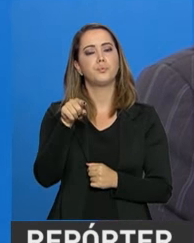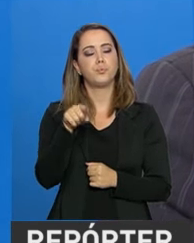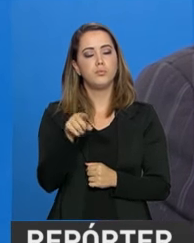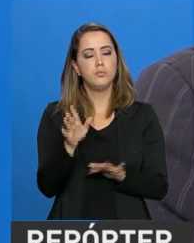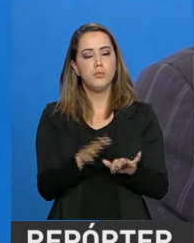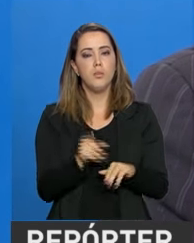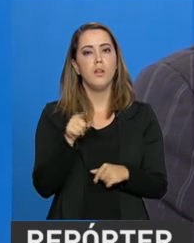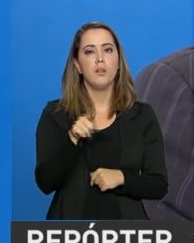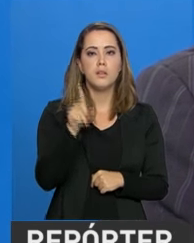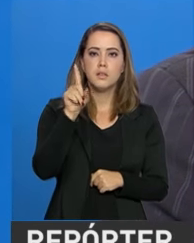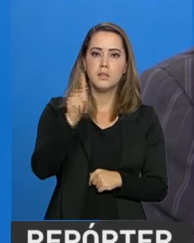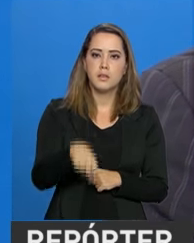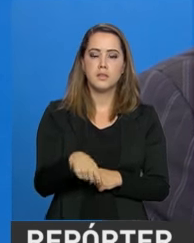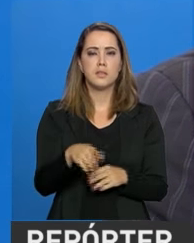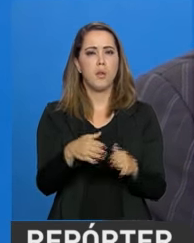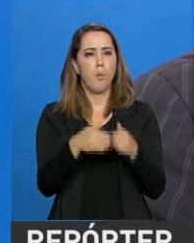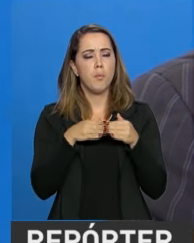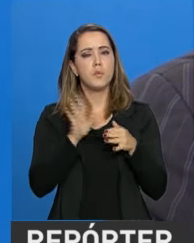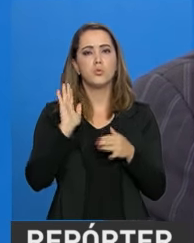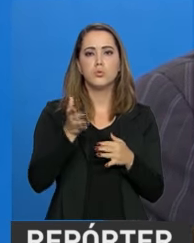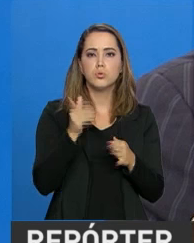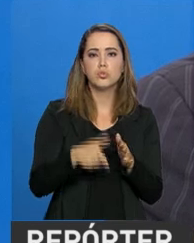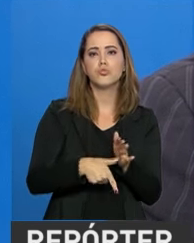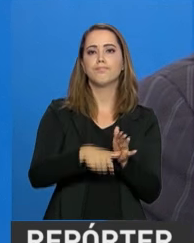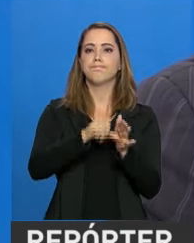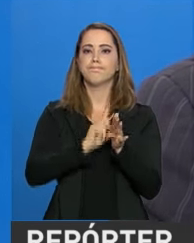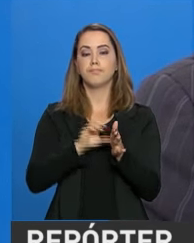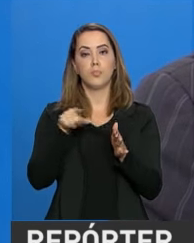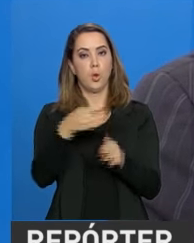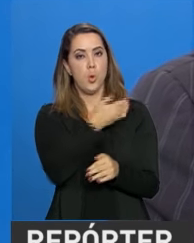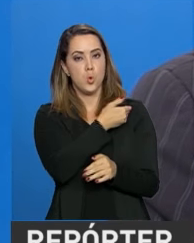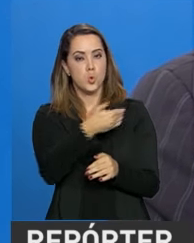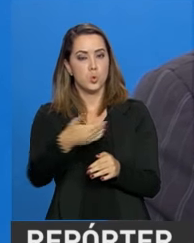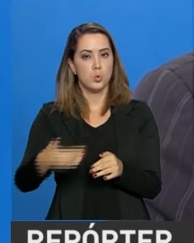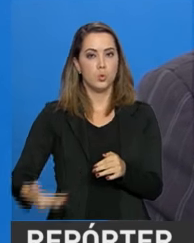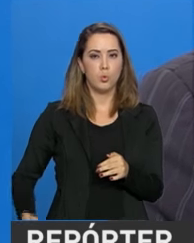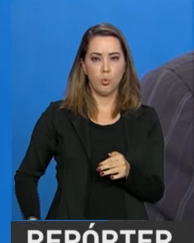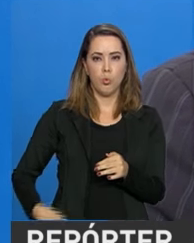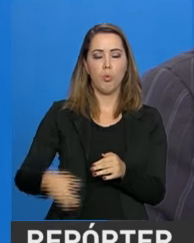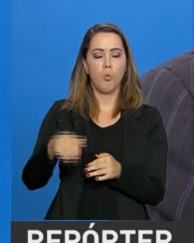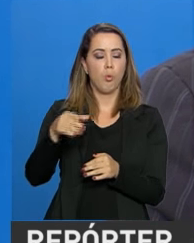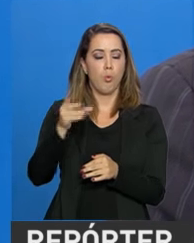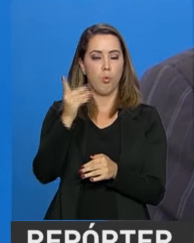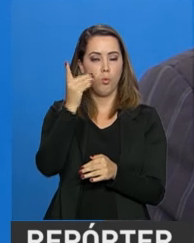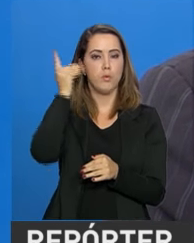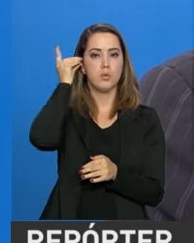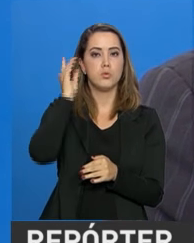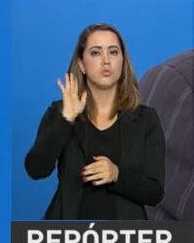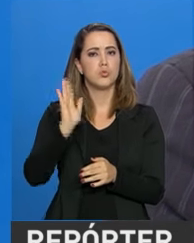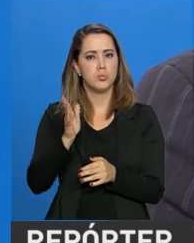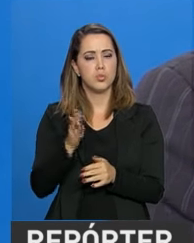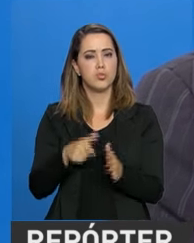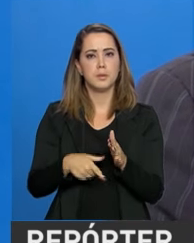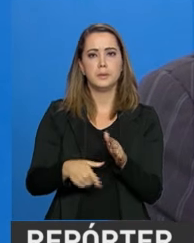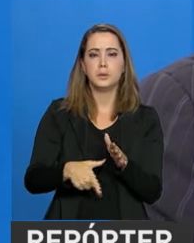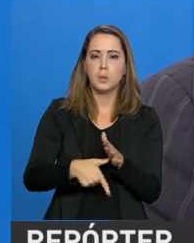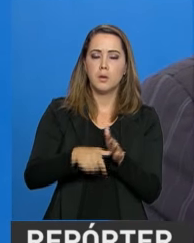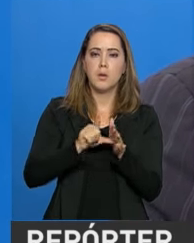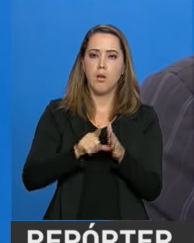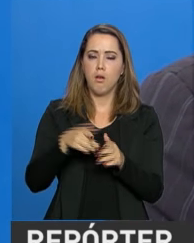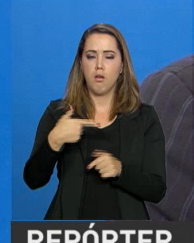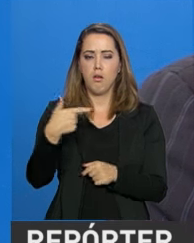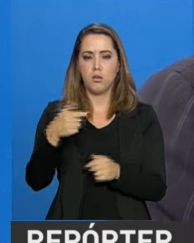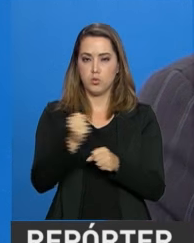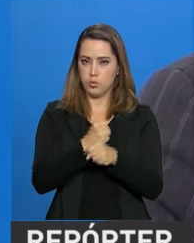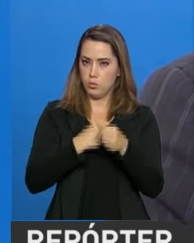que vinha já durante o governo anterior, durante vários anos. Em 2015, foi selado